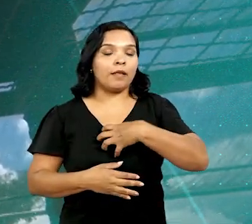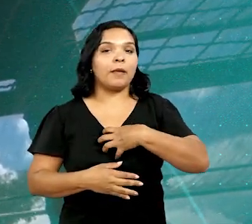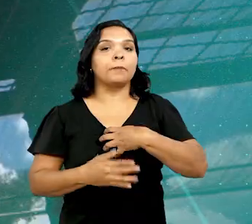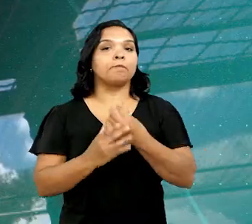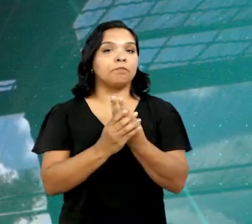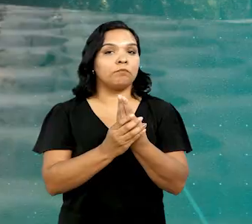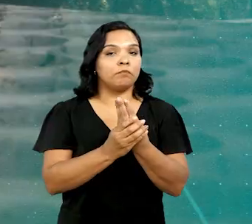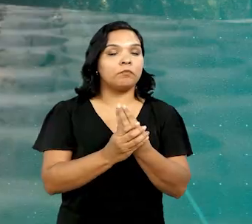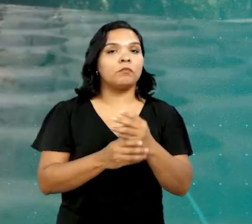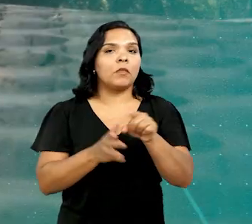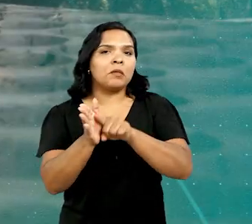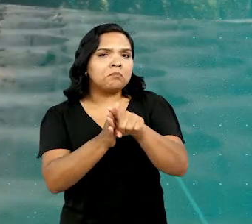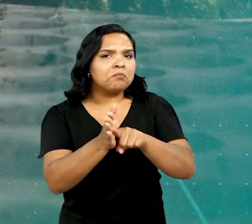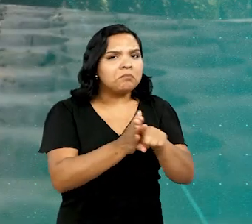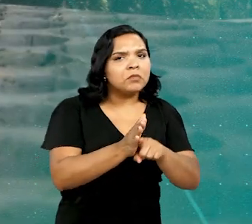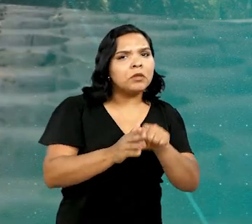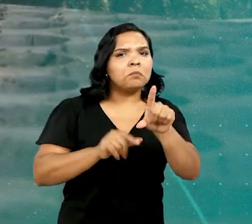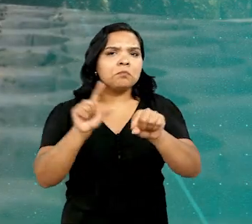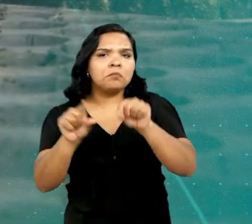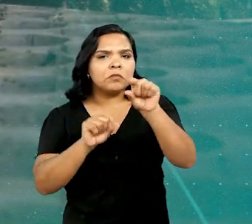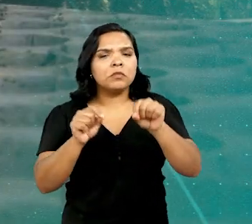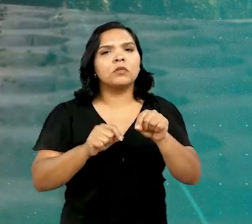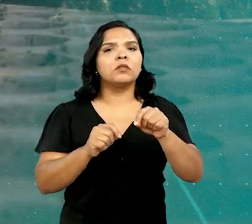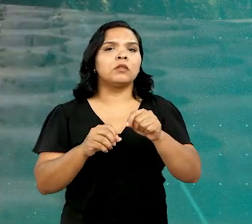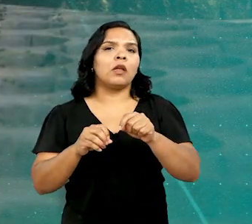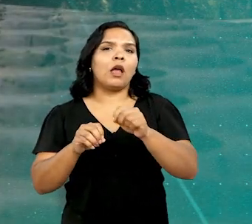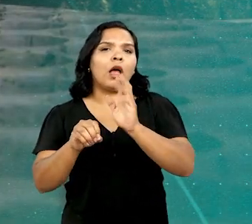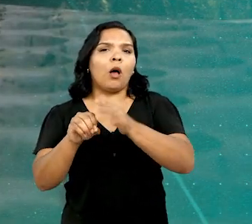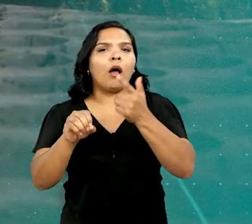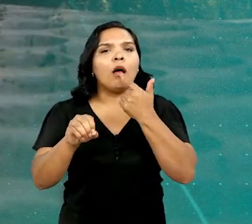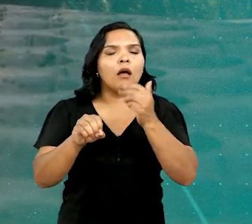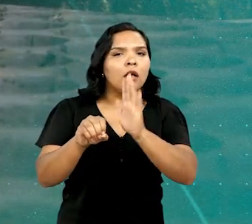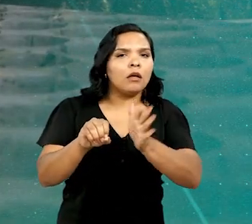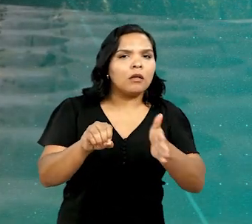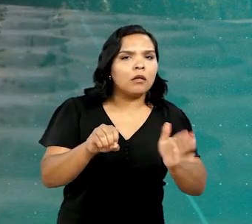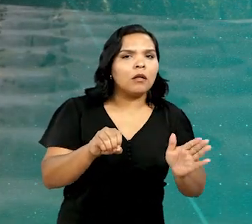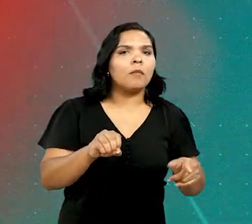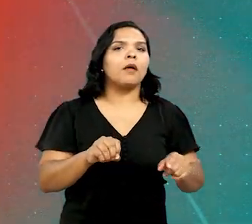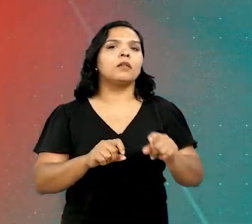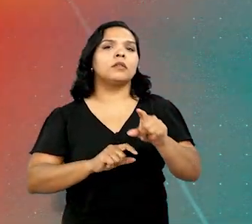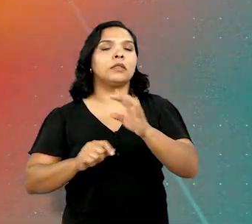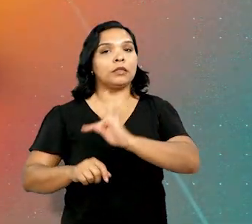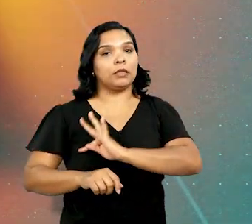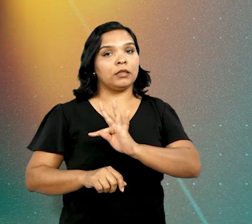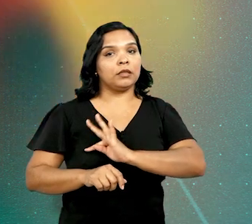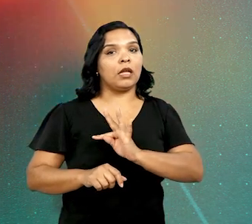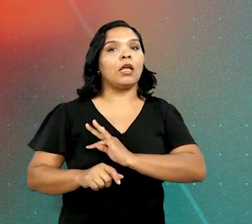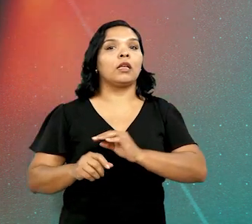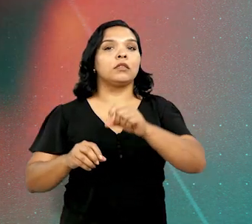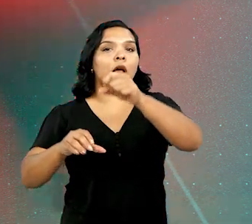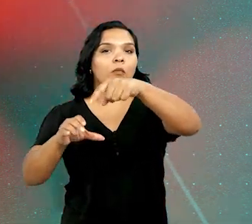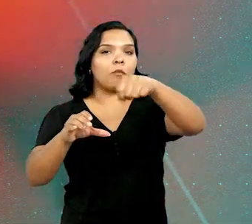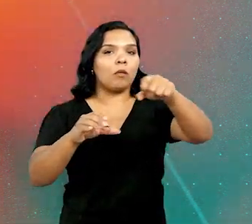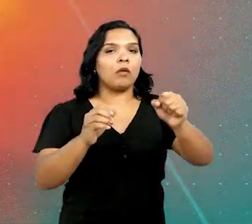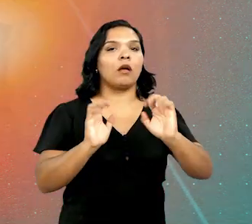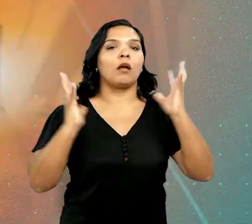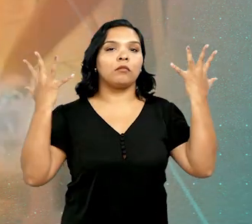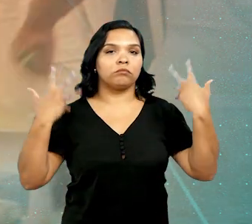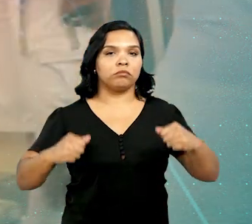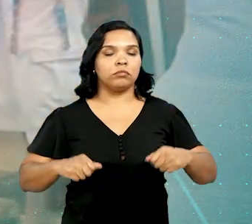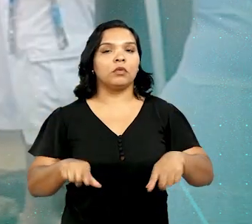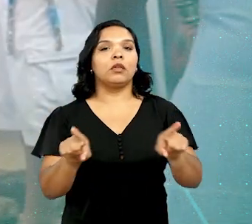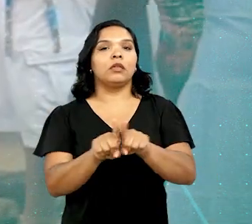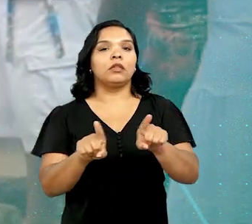campus de Juazeiro, analisam alternativas para o cultivo de tomate e manjericão através das técnicas de consórcio e adubação